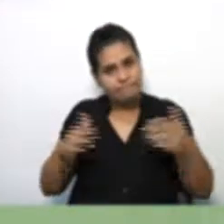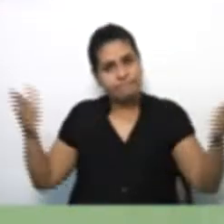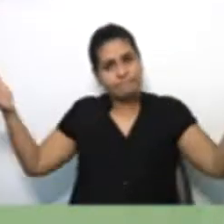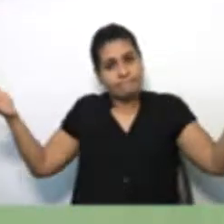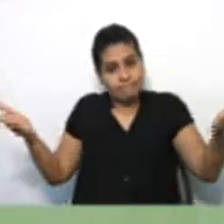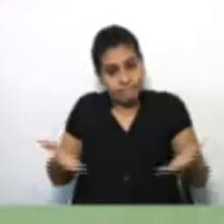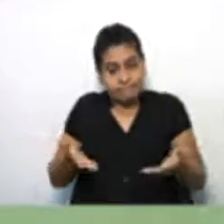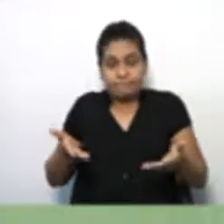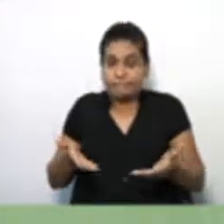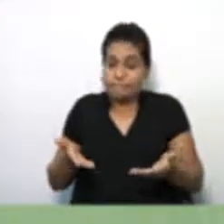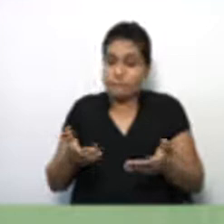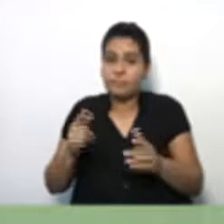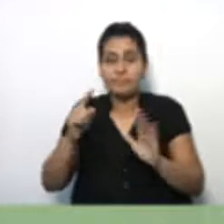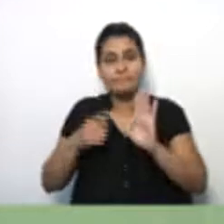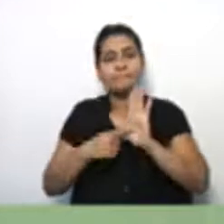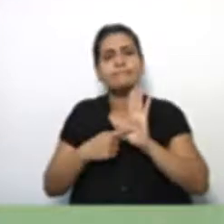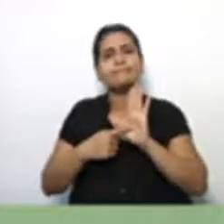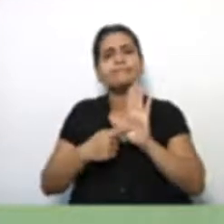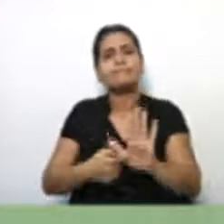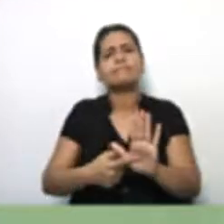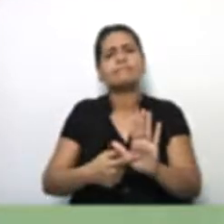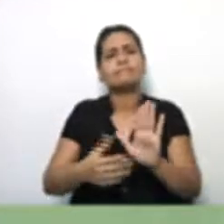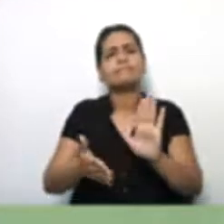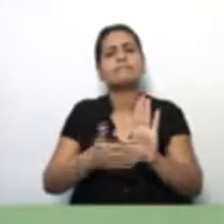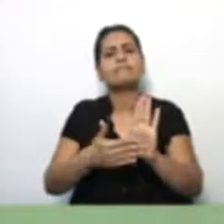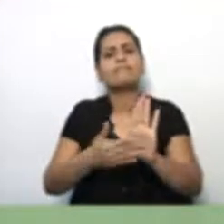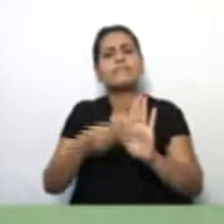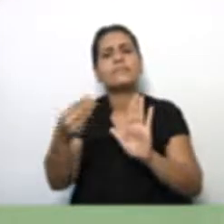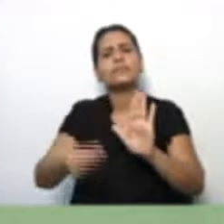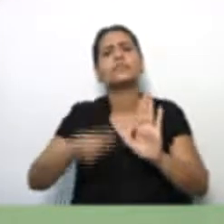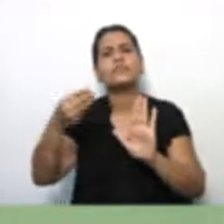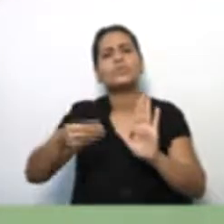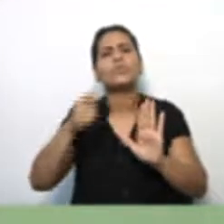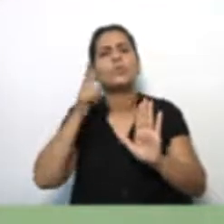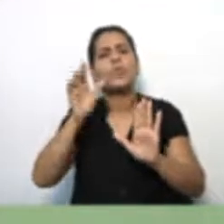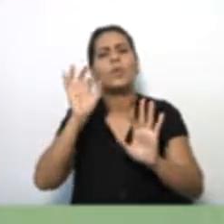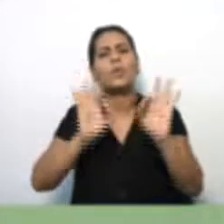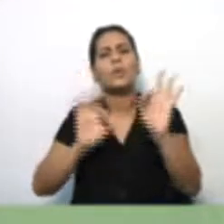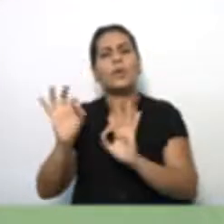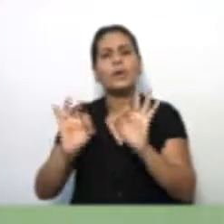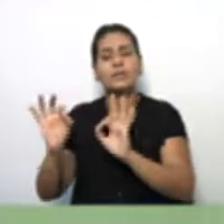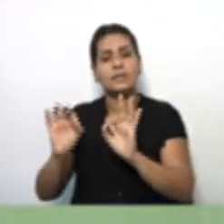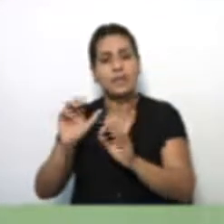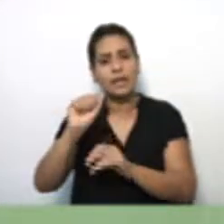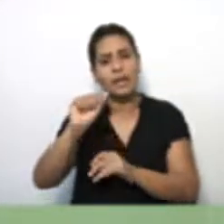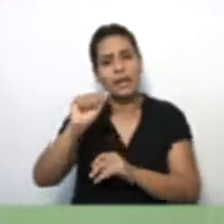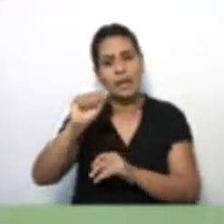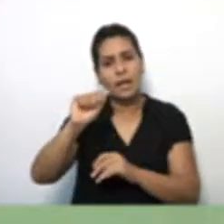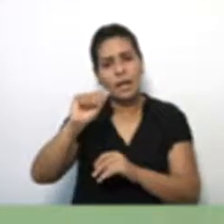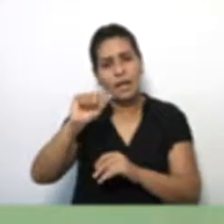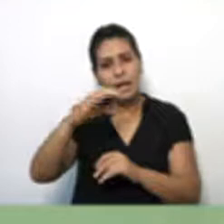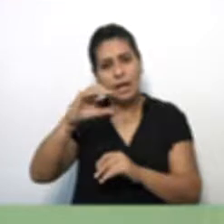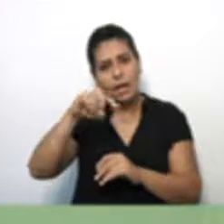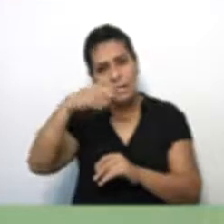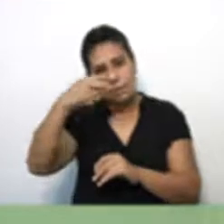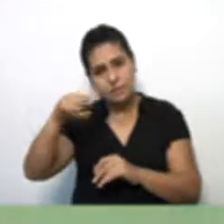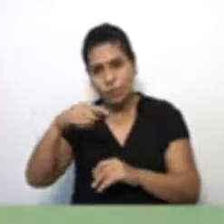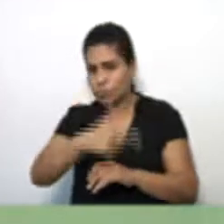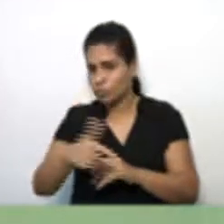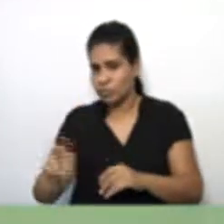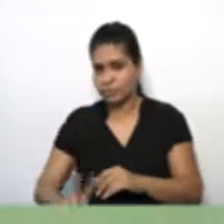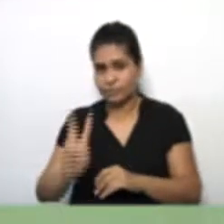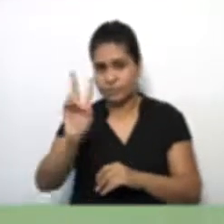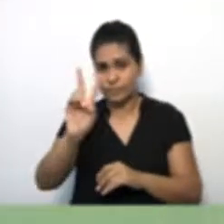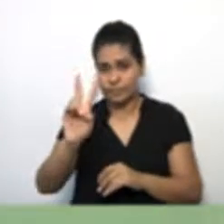né? Mas apenas mostrar o quê? Como estruturar ações, lembra, ó, né? Sem nenhuma ação não tem valor